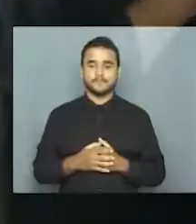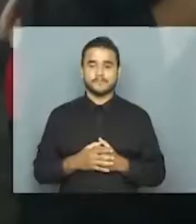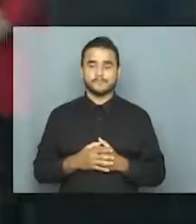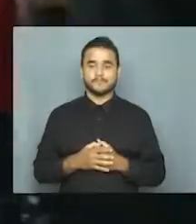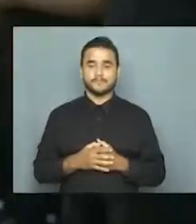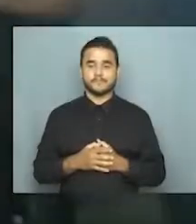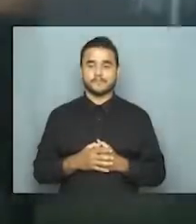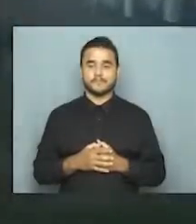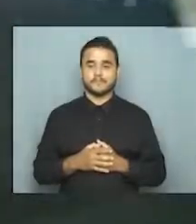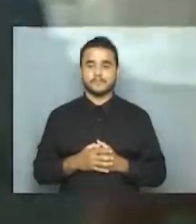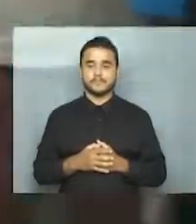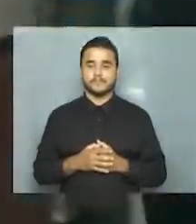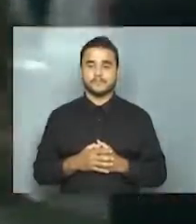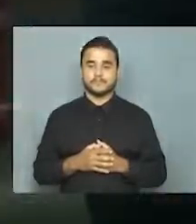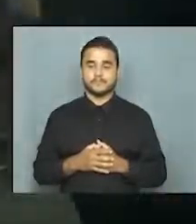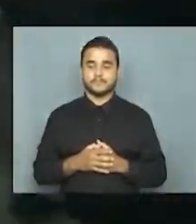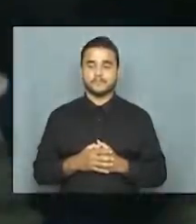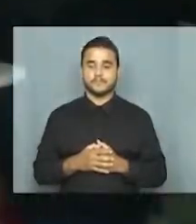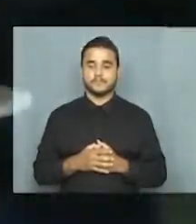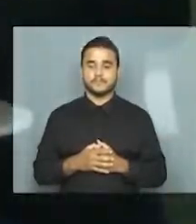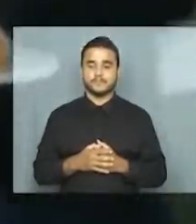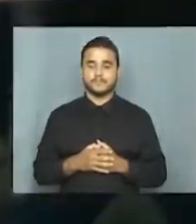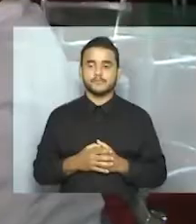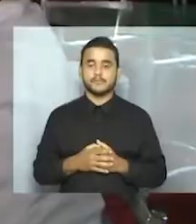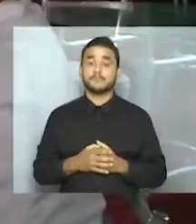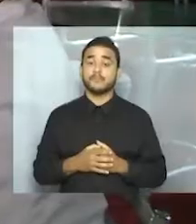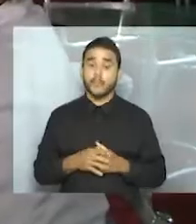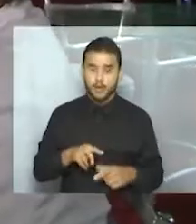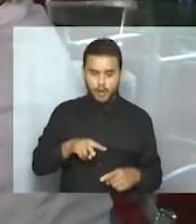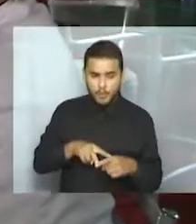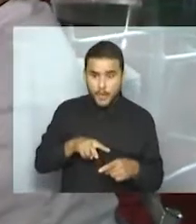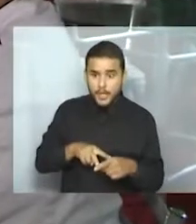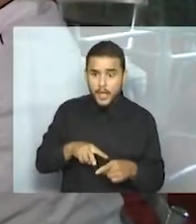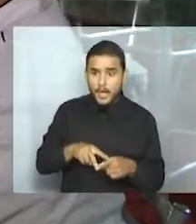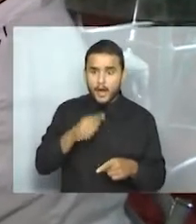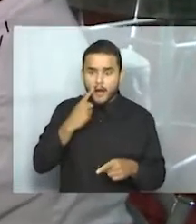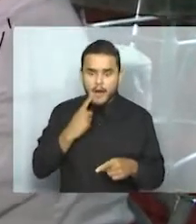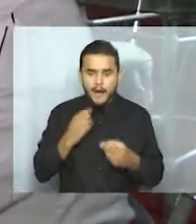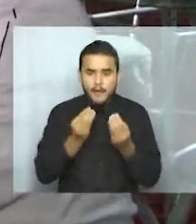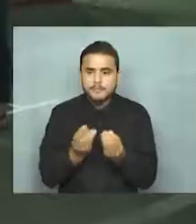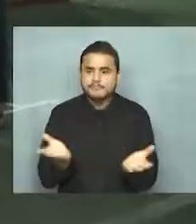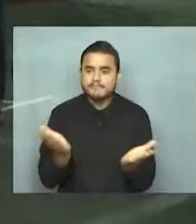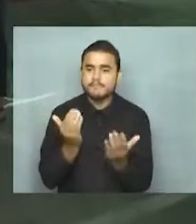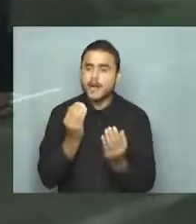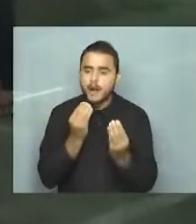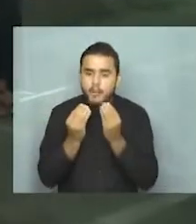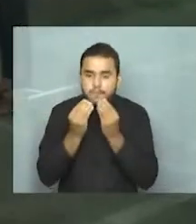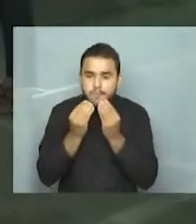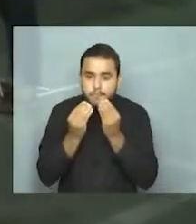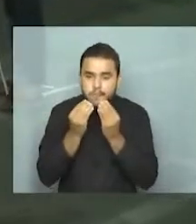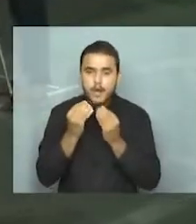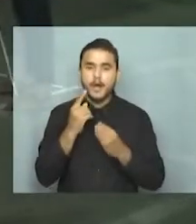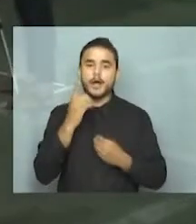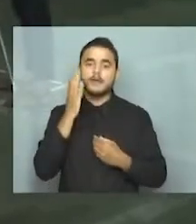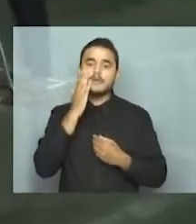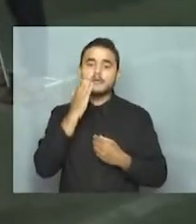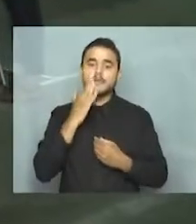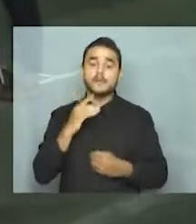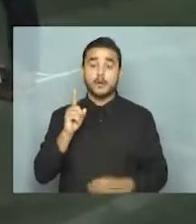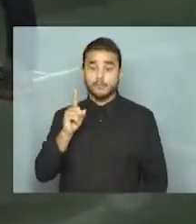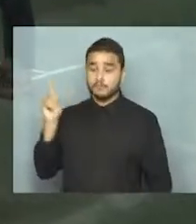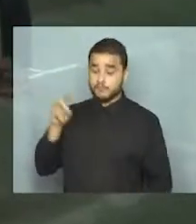A competição é simples. Basta produzir uma pizza que os jurados possam degustar. O idealizador do Pizza Fest,